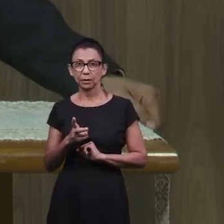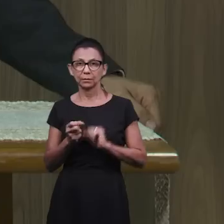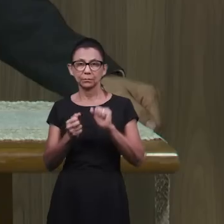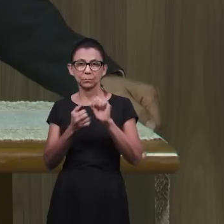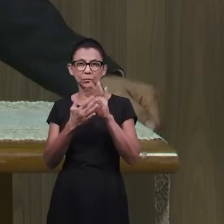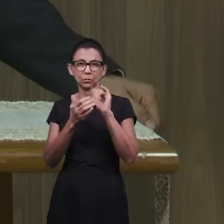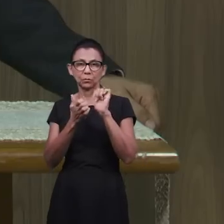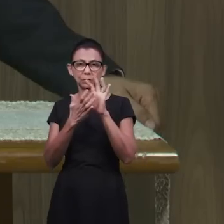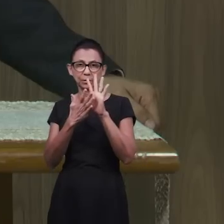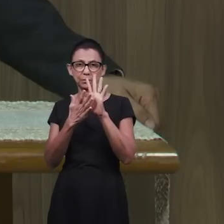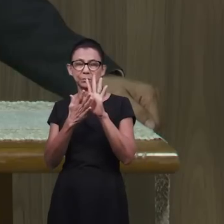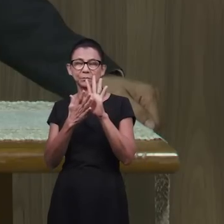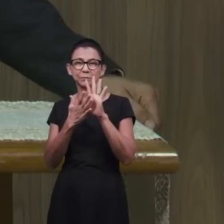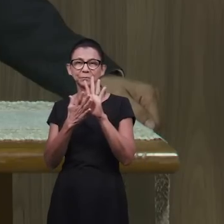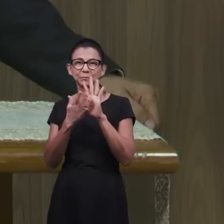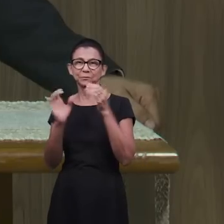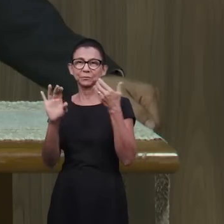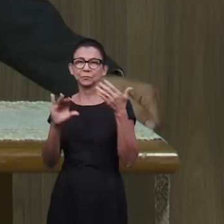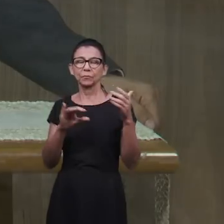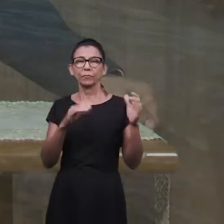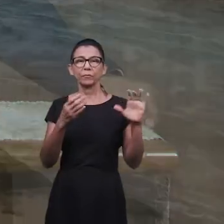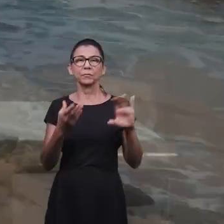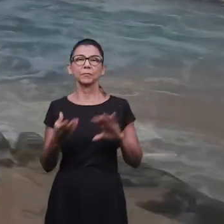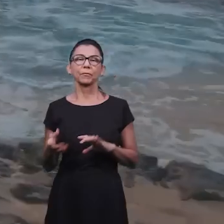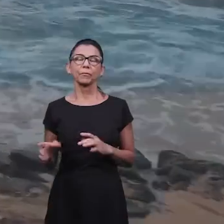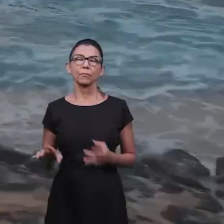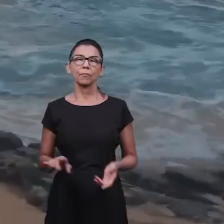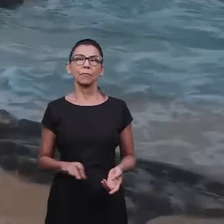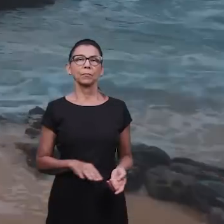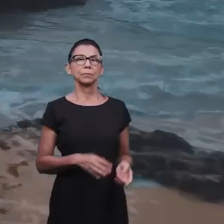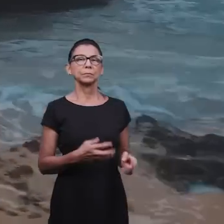entoar mais um louvor ao nome do nosso Deus.